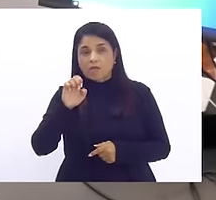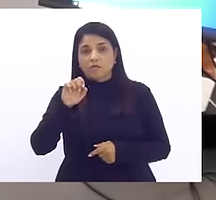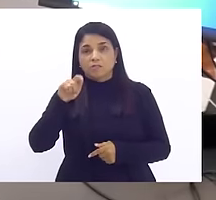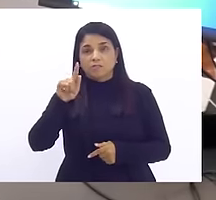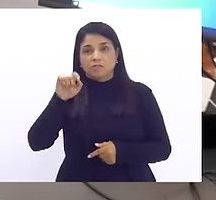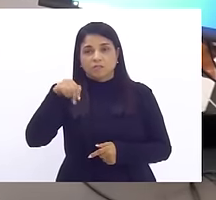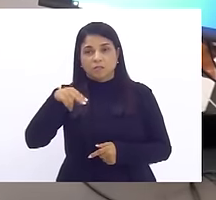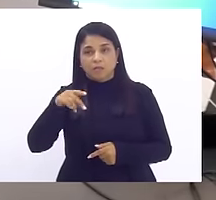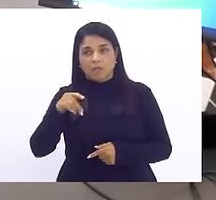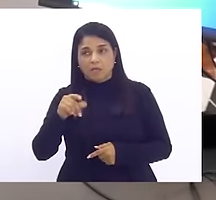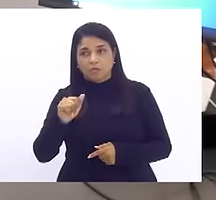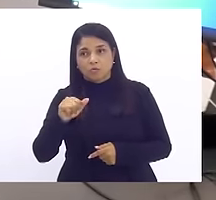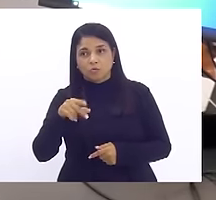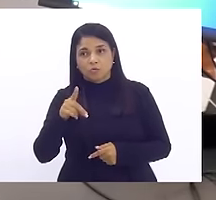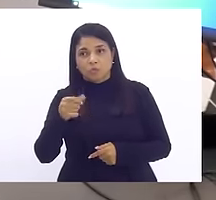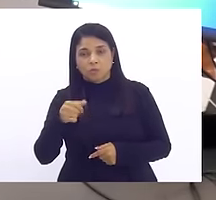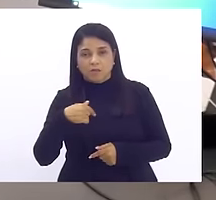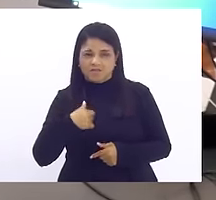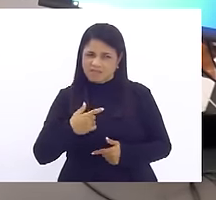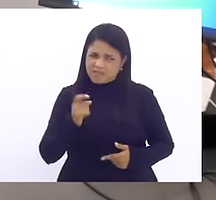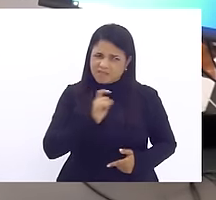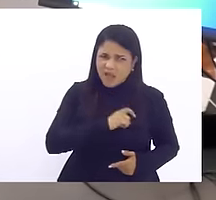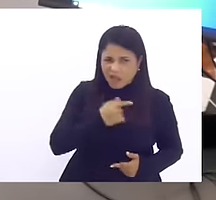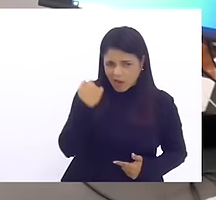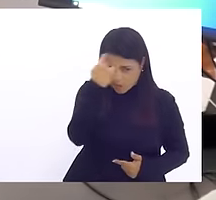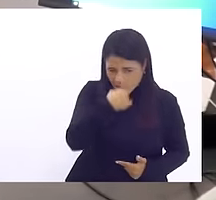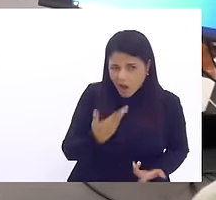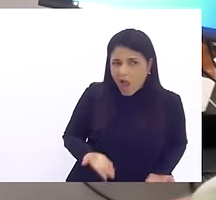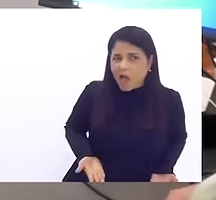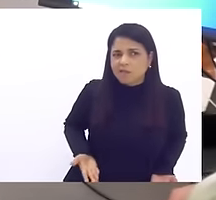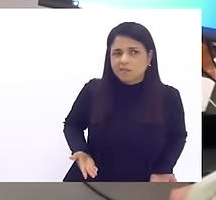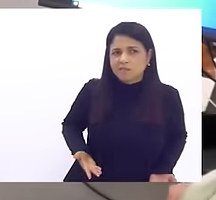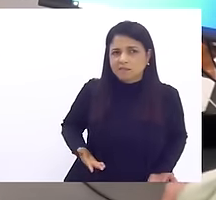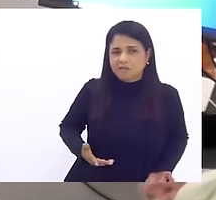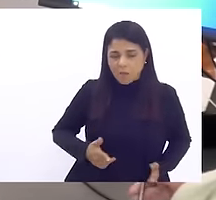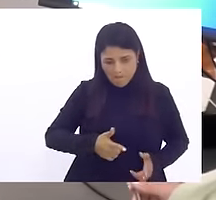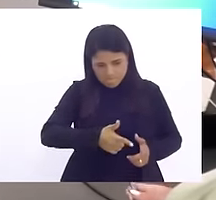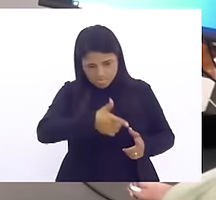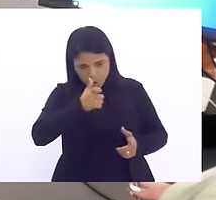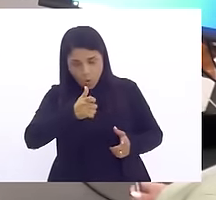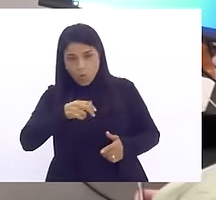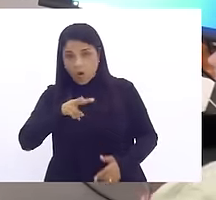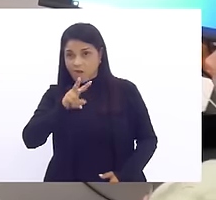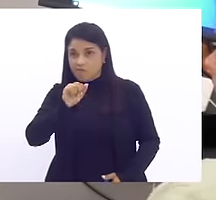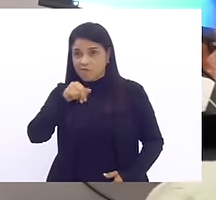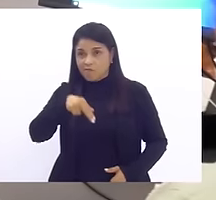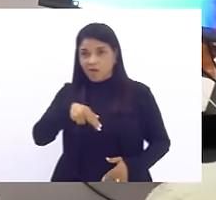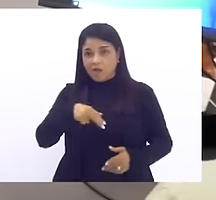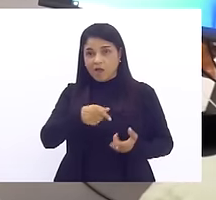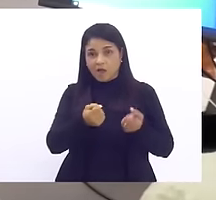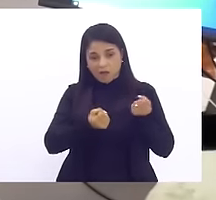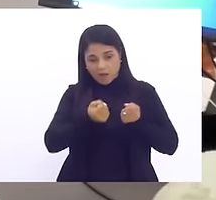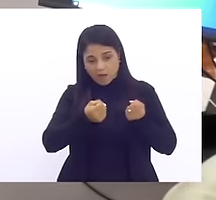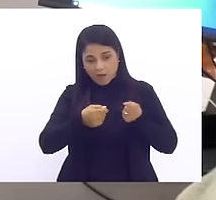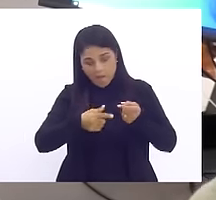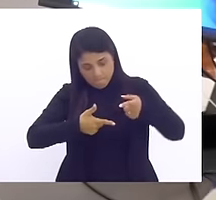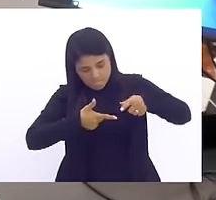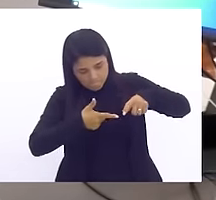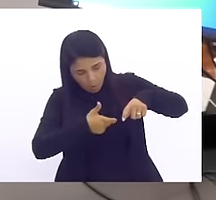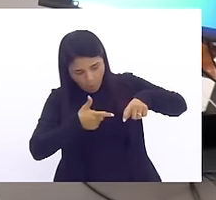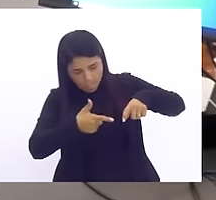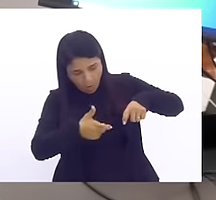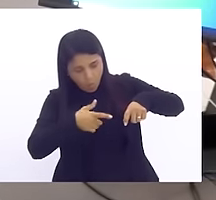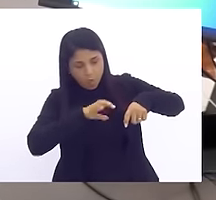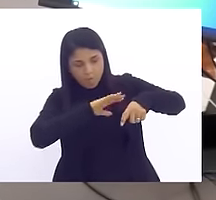na minha cara absolutamente o cara deu um tiro na van do cara o cara chegou com pneu toda estourado fomos todos para a